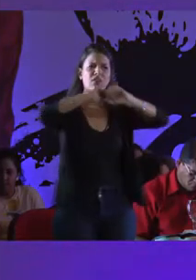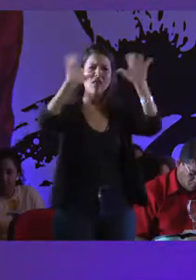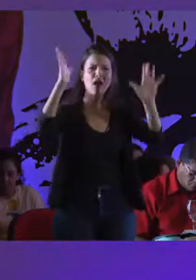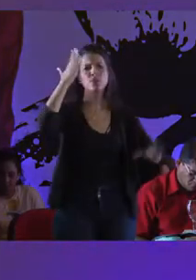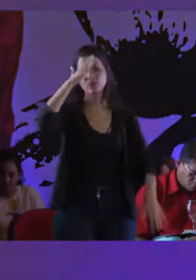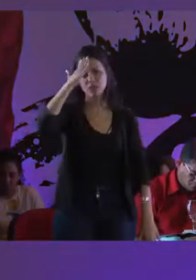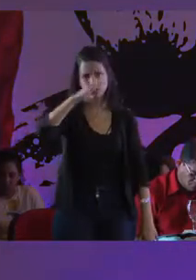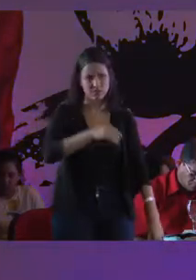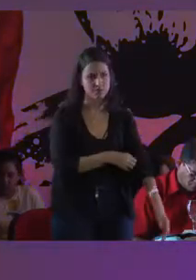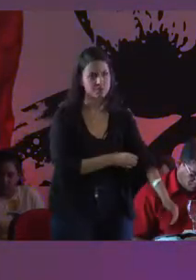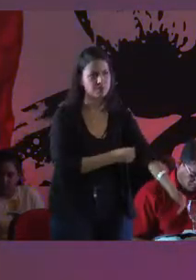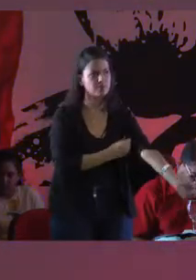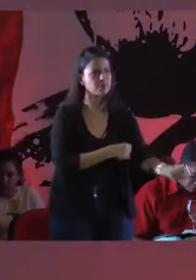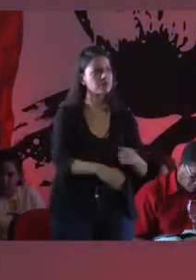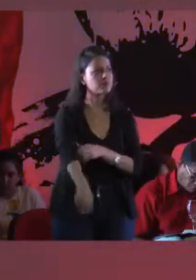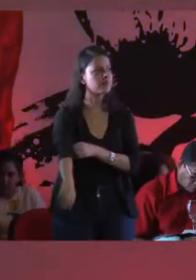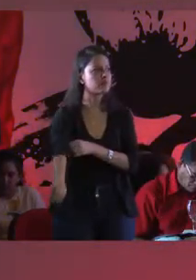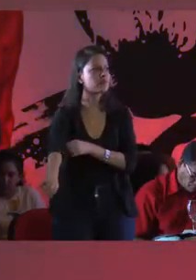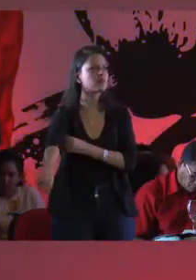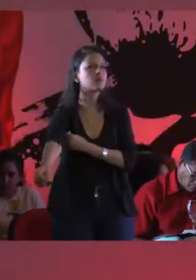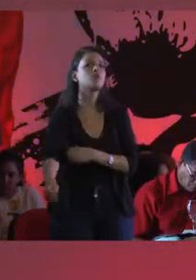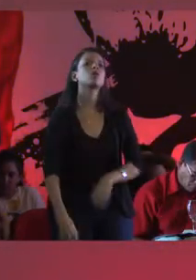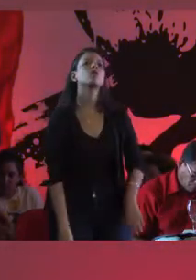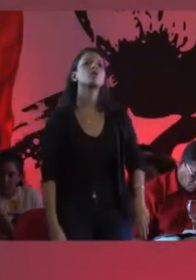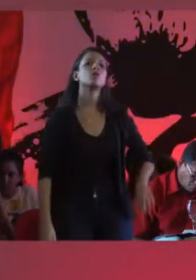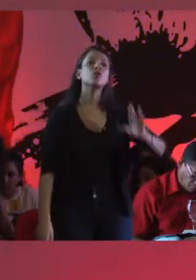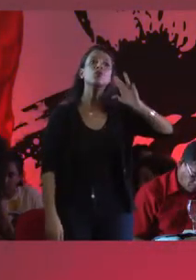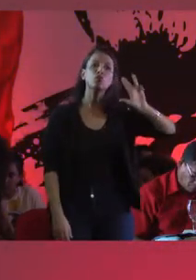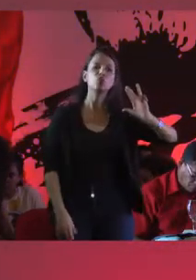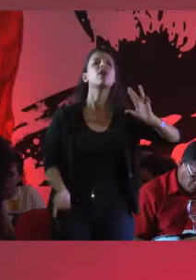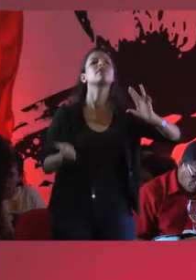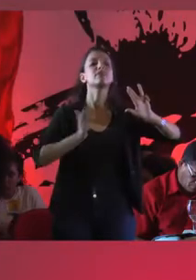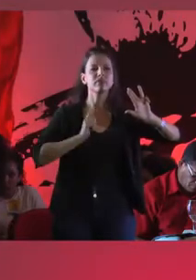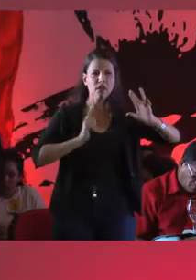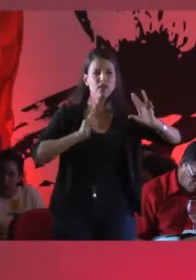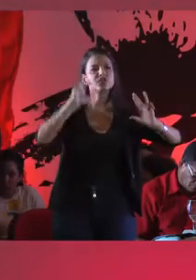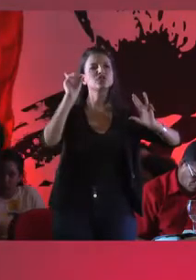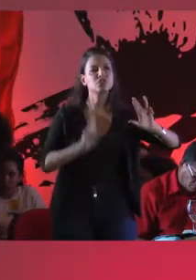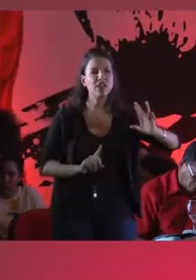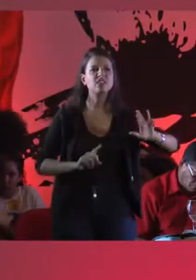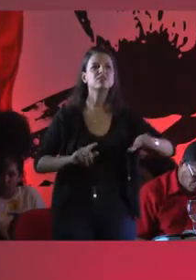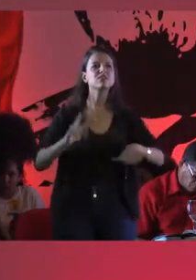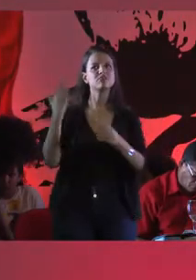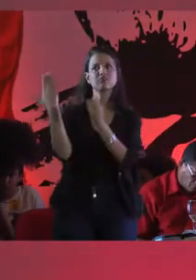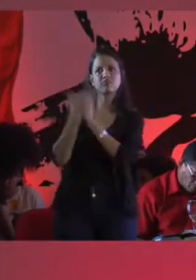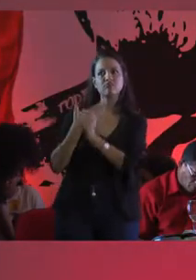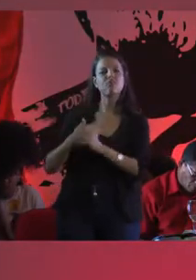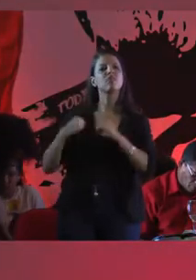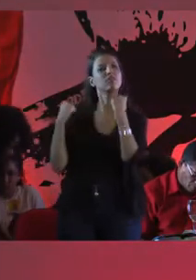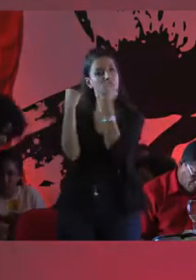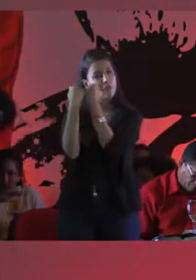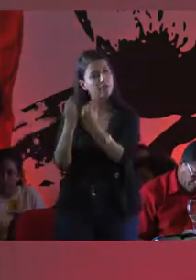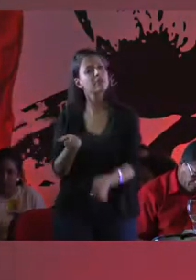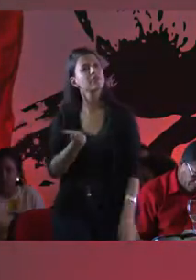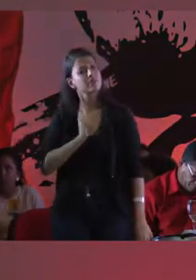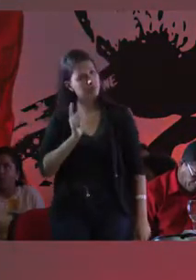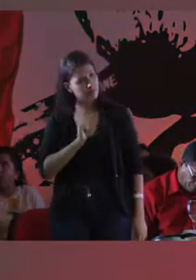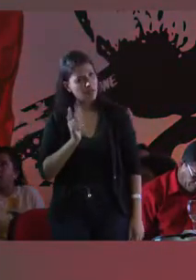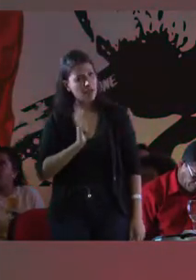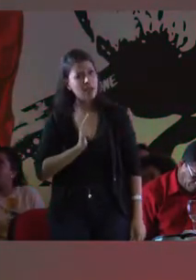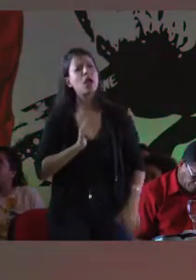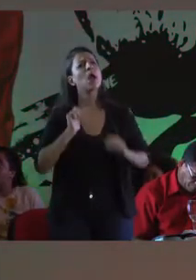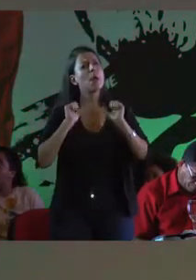A primeira, Lula tem direito de se defender de um processo injusto, recorrer a